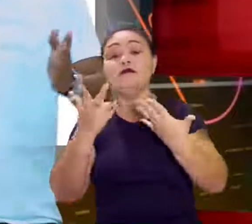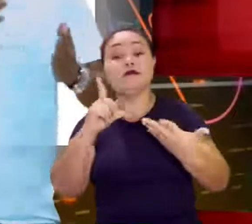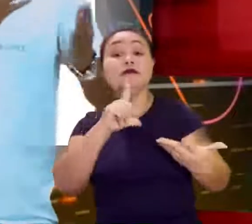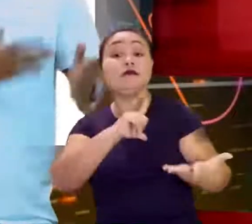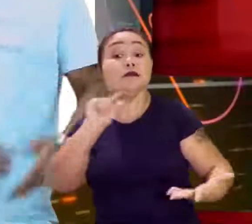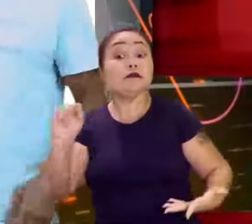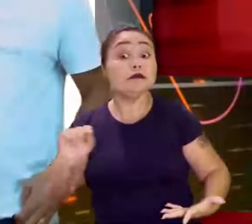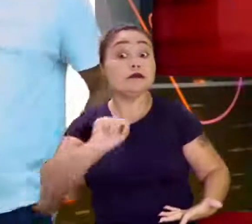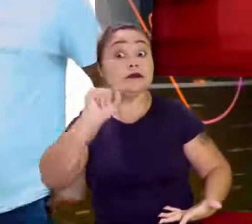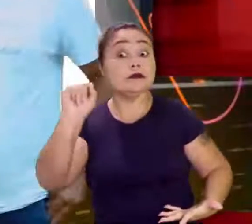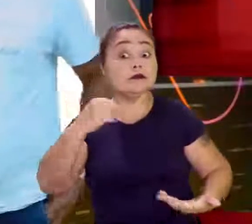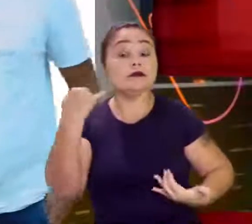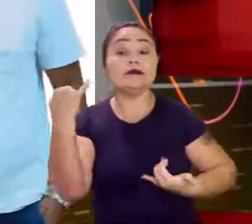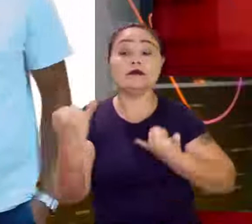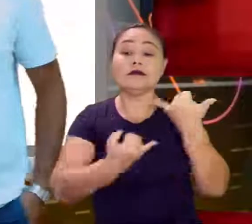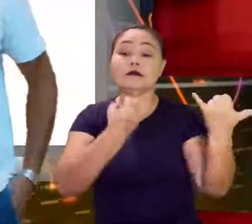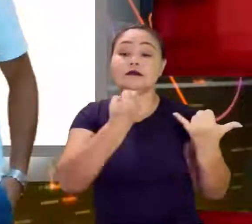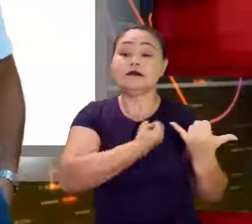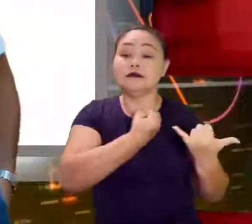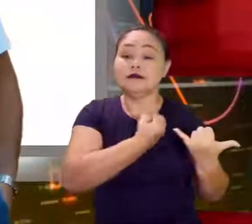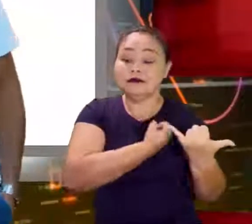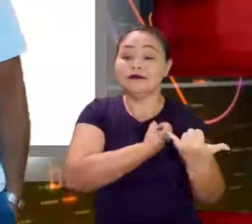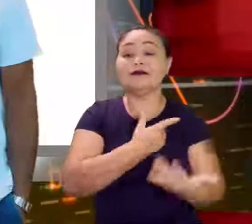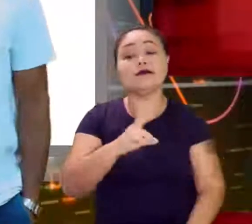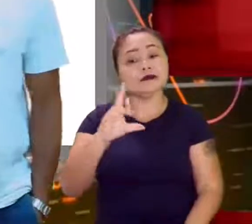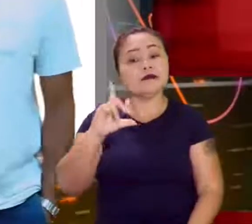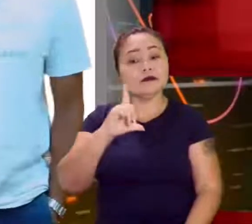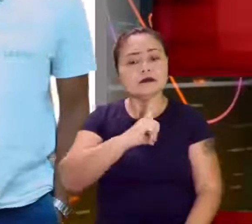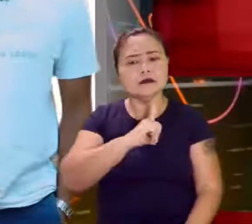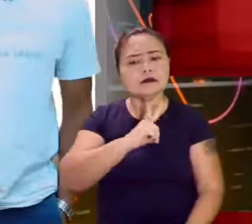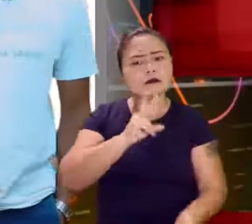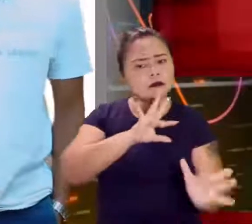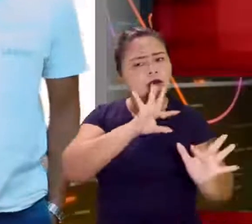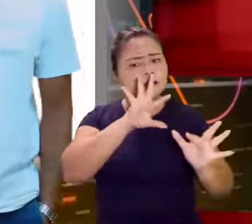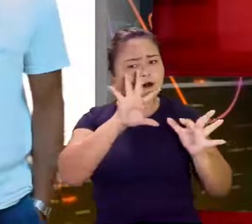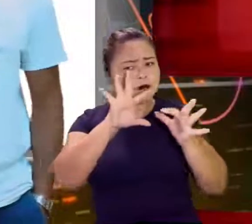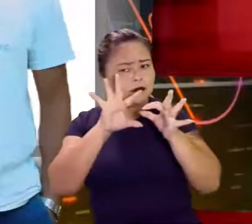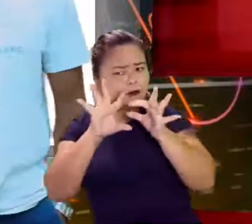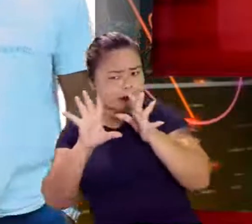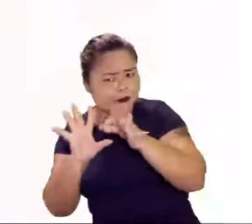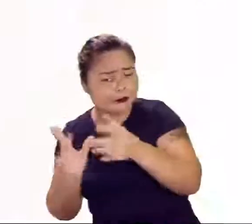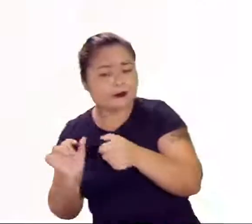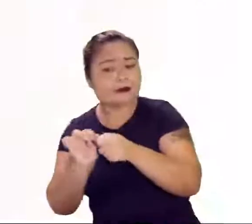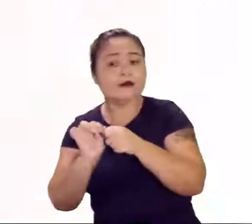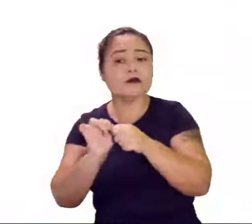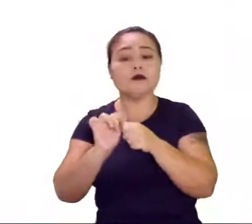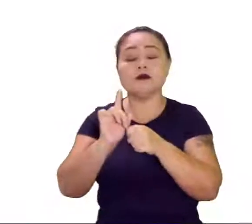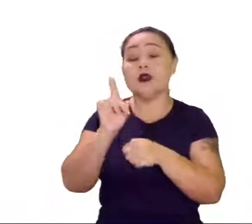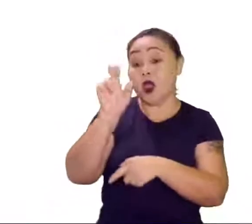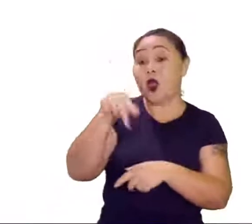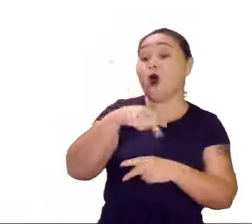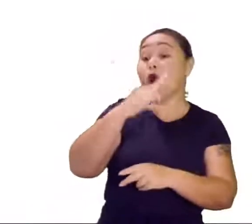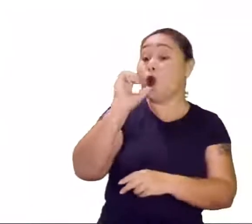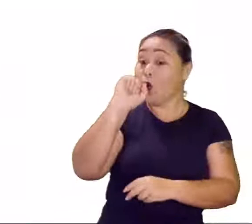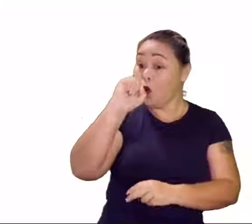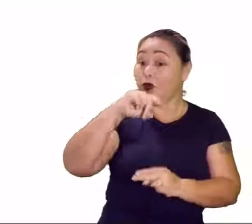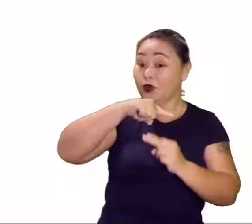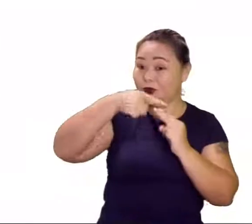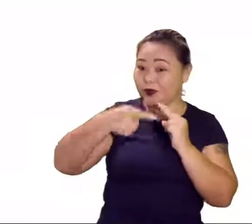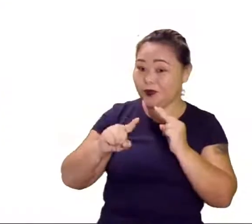Brincando com os números. Vamos lá então, brincando com os números. Será que tá na mesma sintonia? Dá uma olhadinha, vamos ver. 8π? Não.